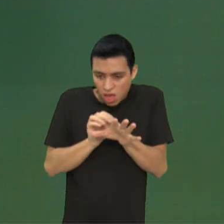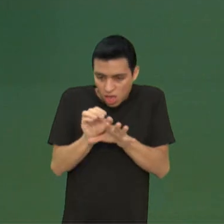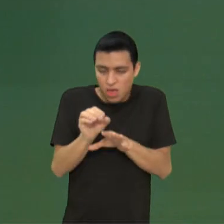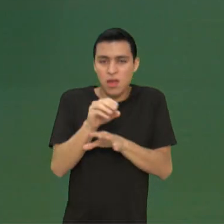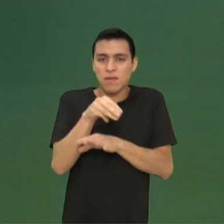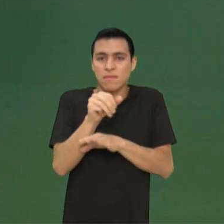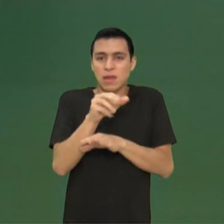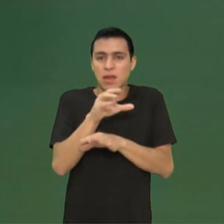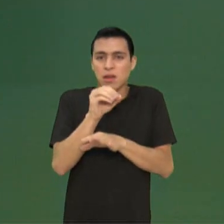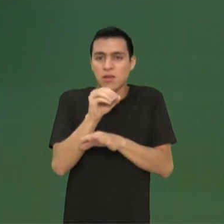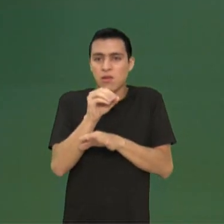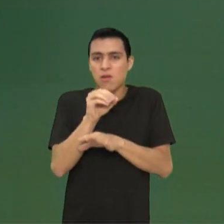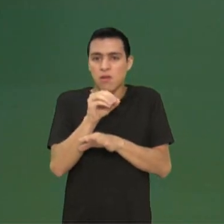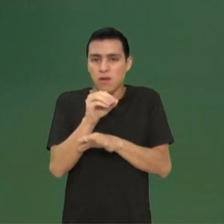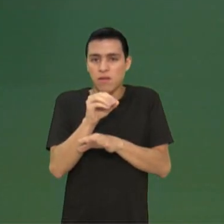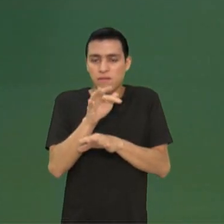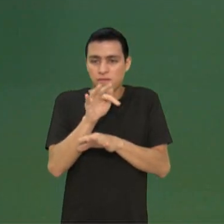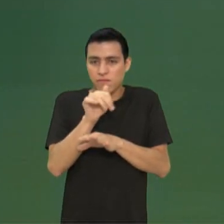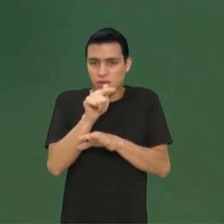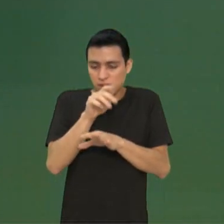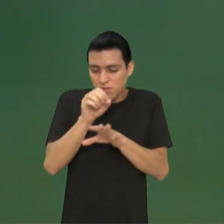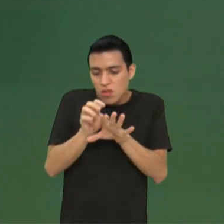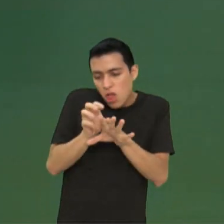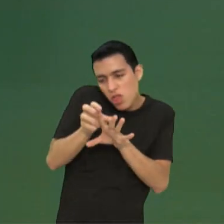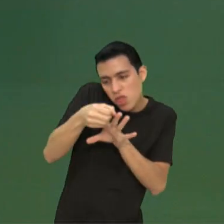macrófagos, englobam essa bactéria,